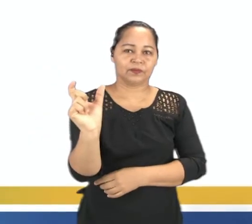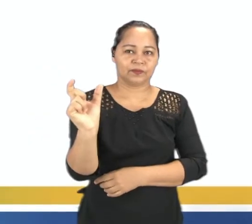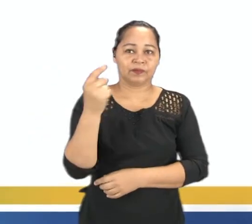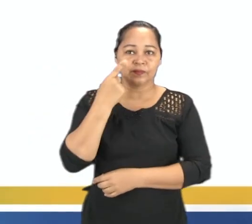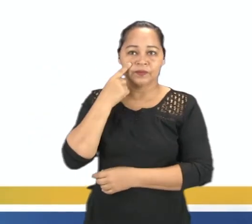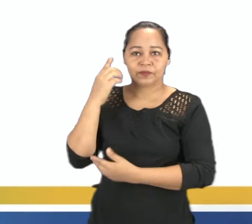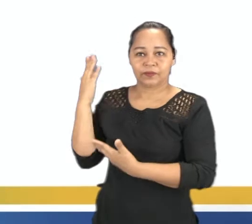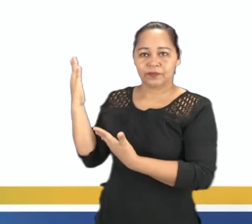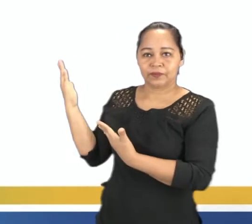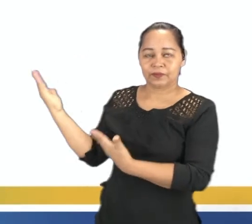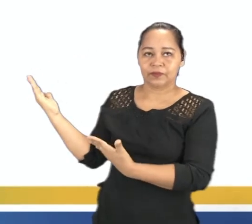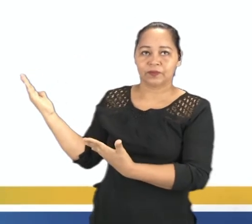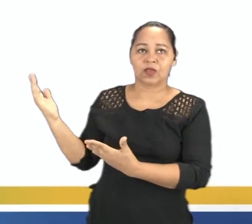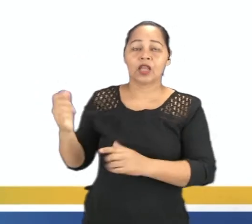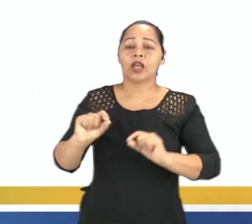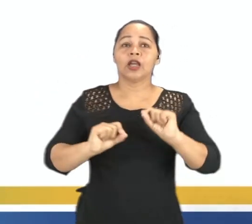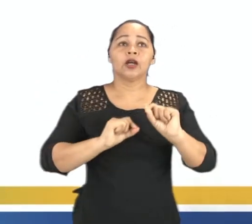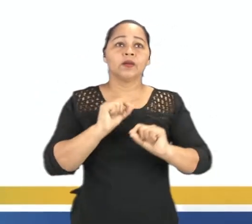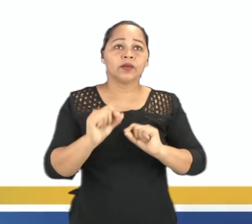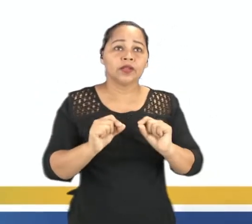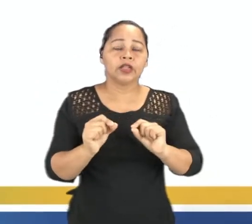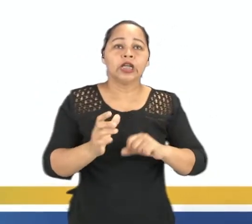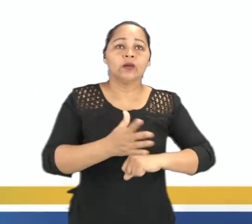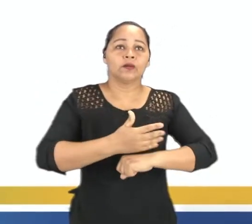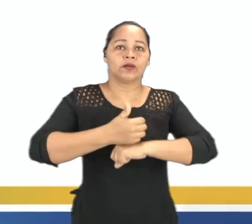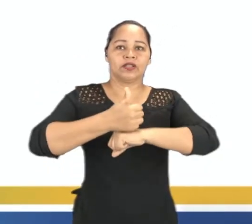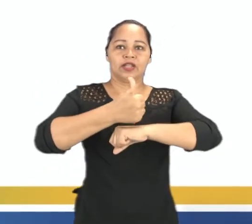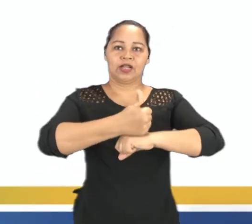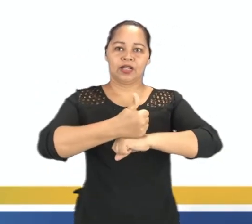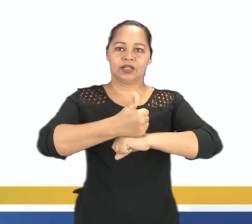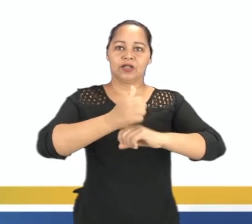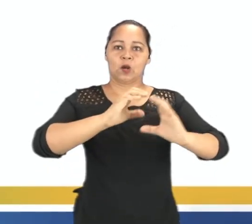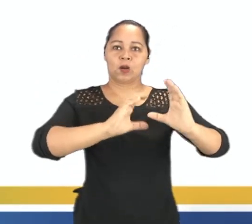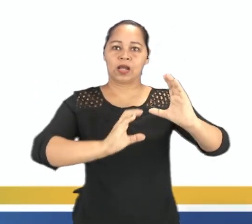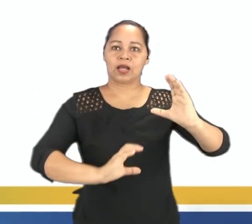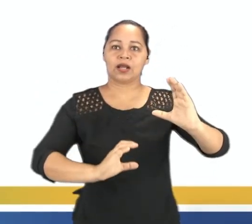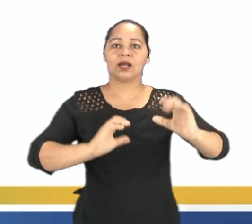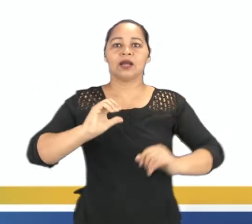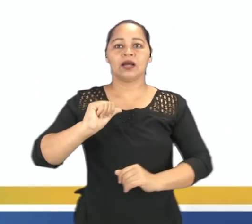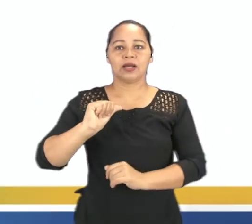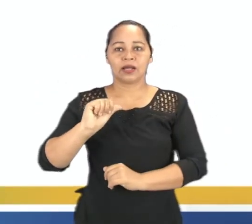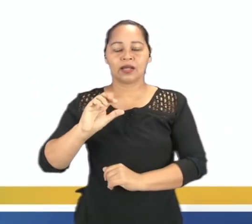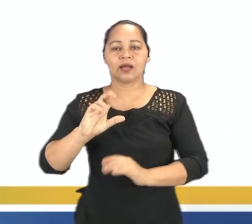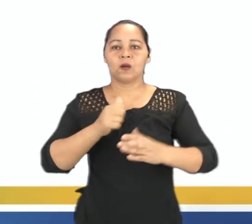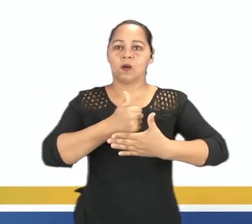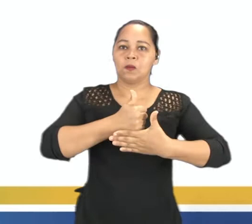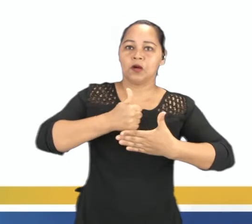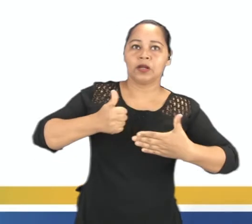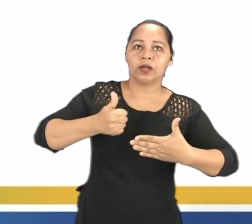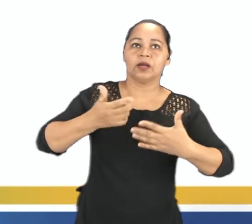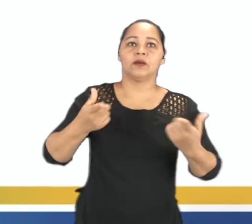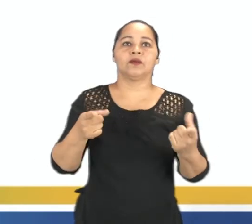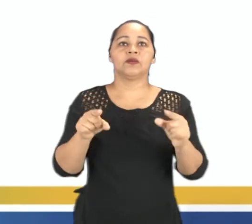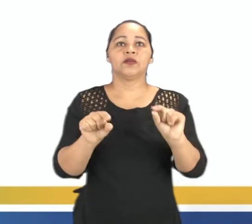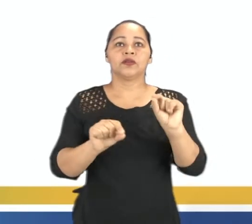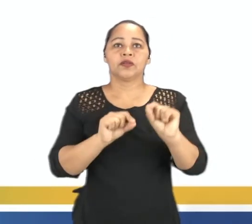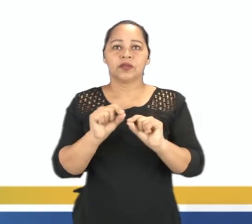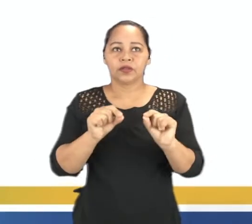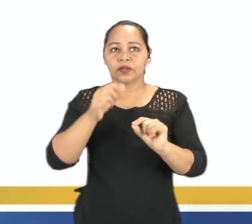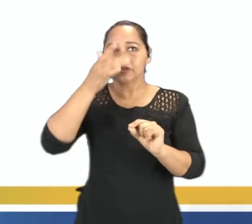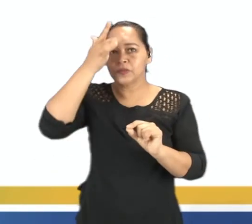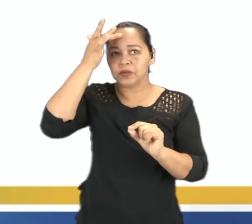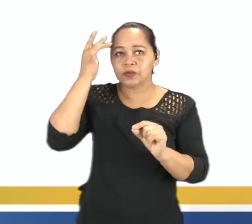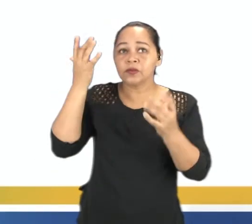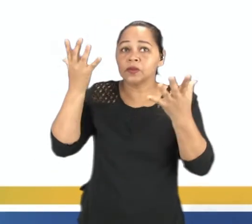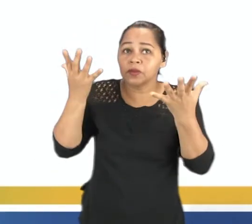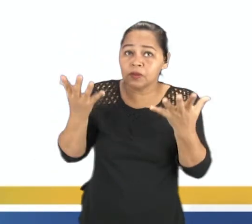transcendência é qualidade e caráter do que é transcendente, do que ultrapassa os limites do considerado normal ou aceitável. Então,